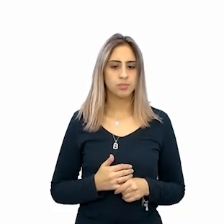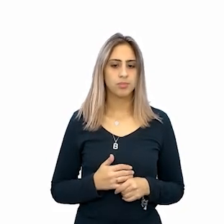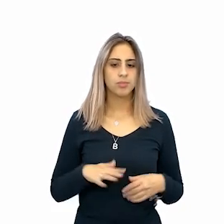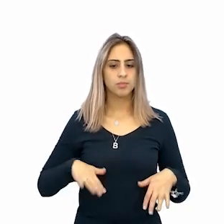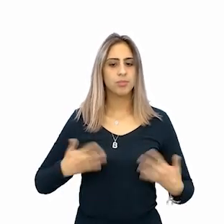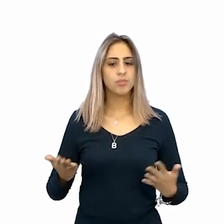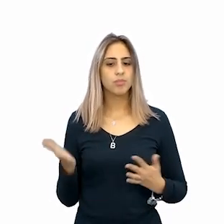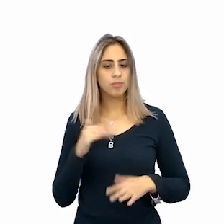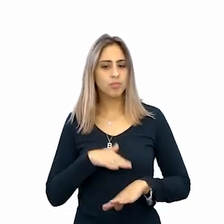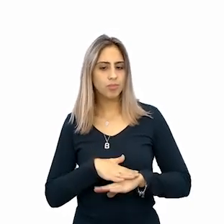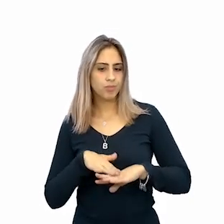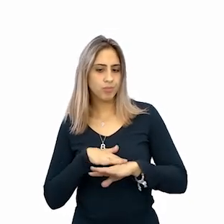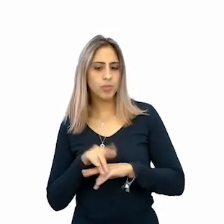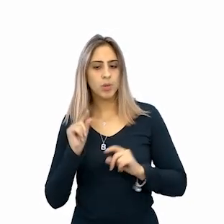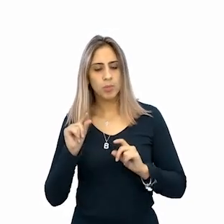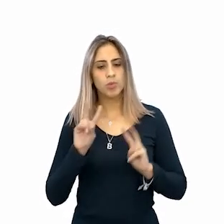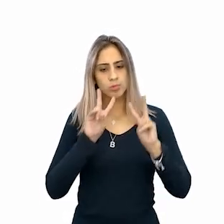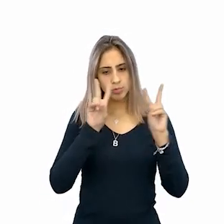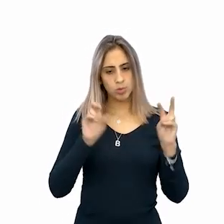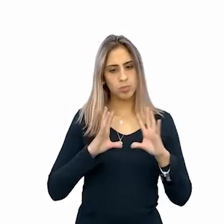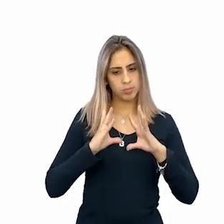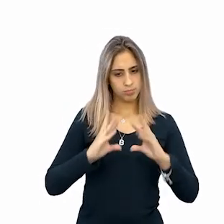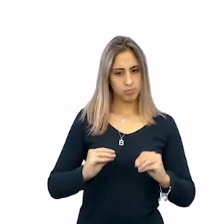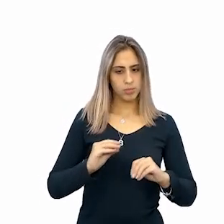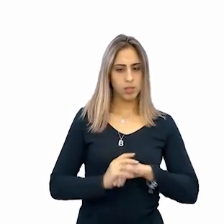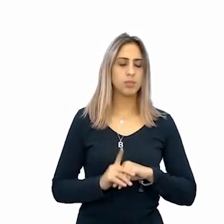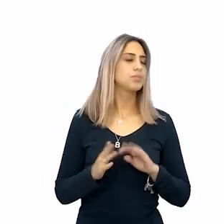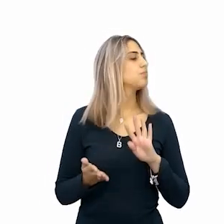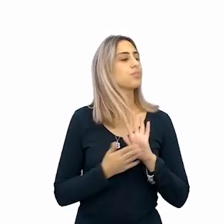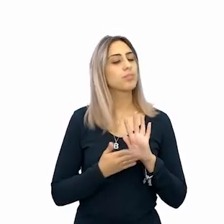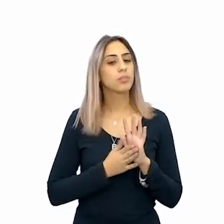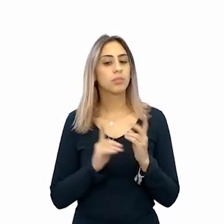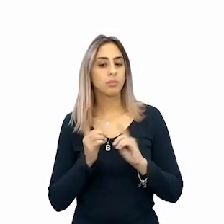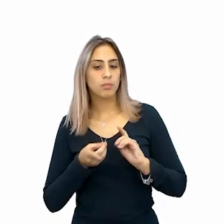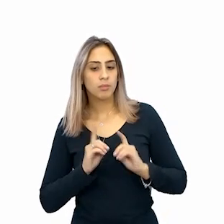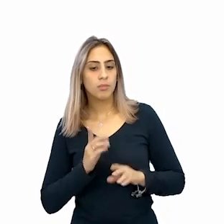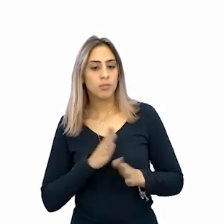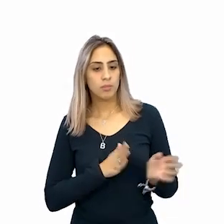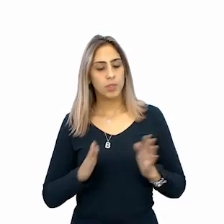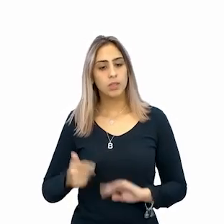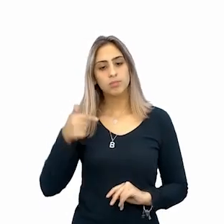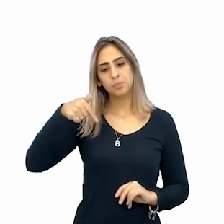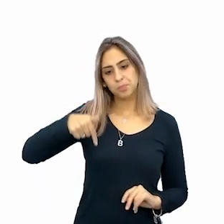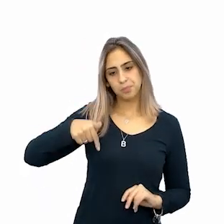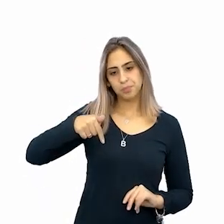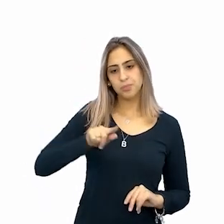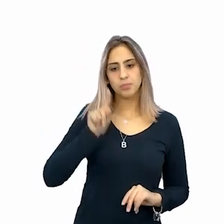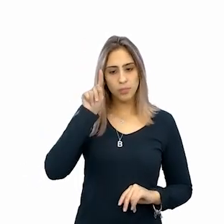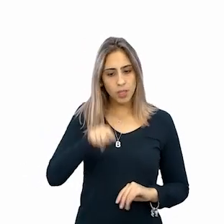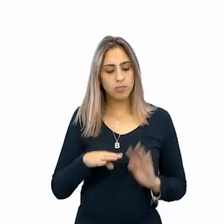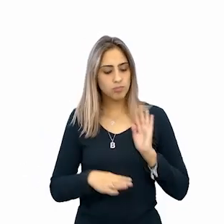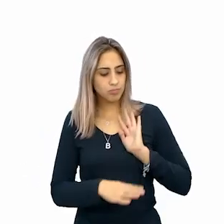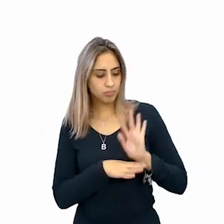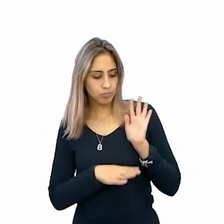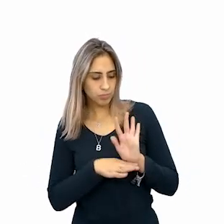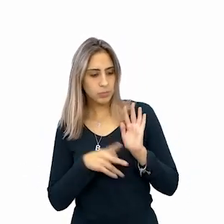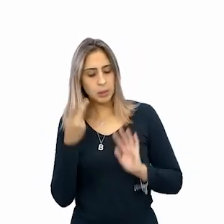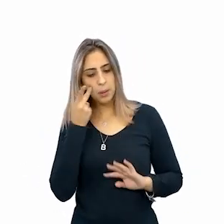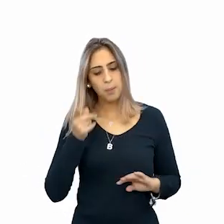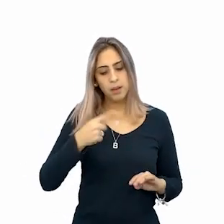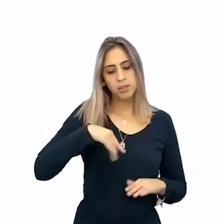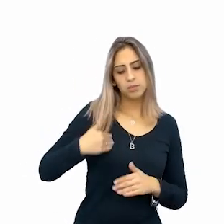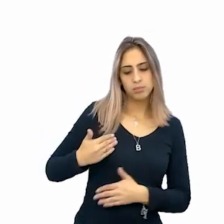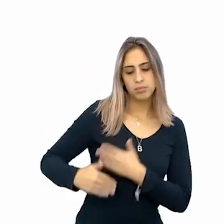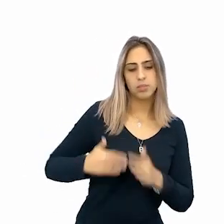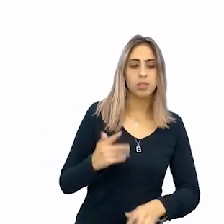Então, vamos conversar um pouquinho sobre elas. O propósito didático da sequência 7 é contribuir para o